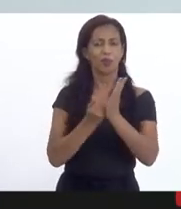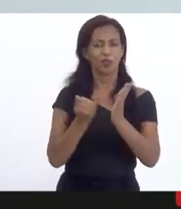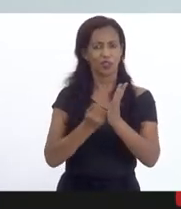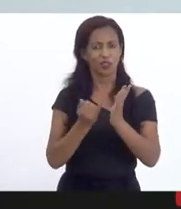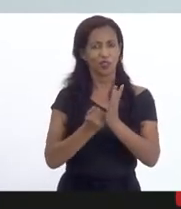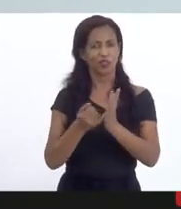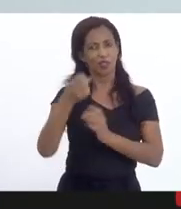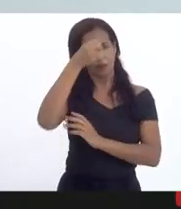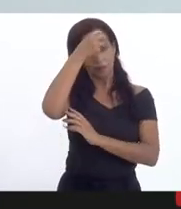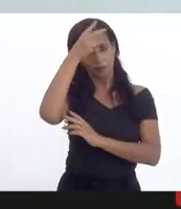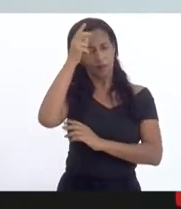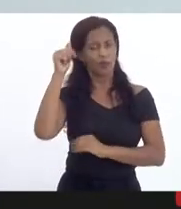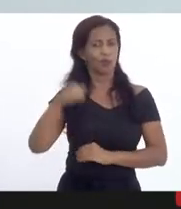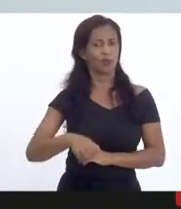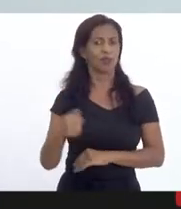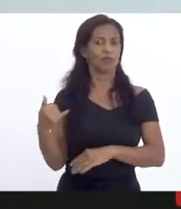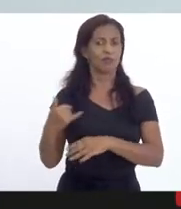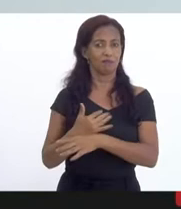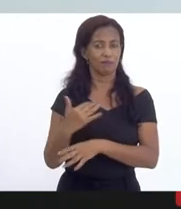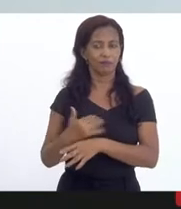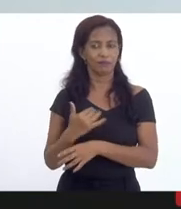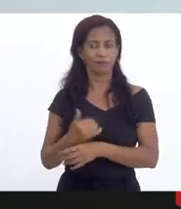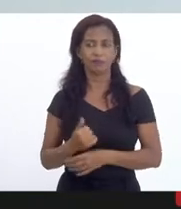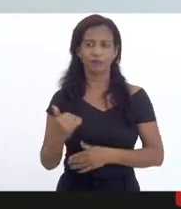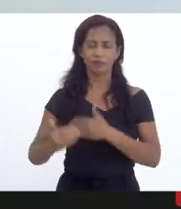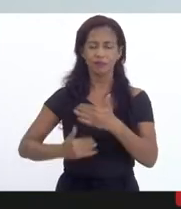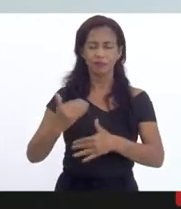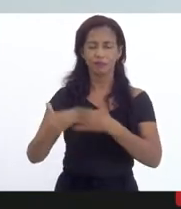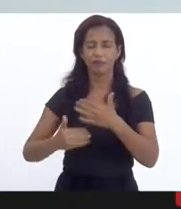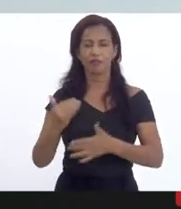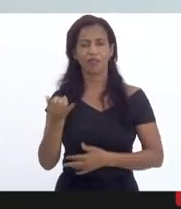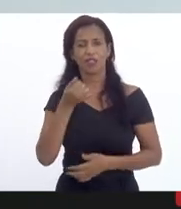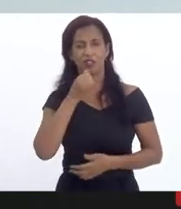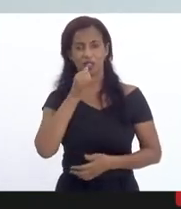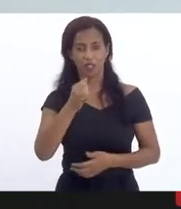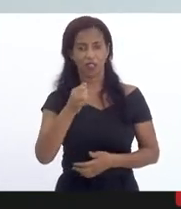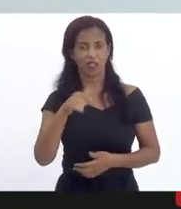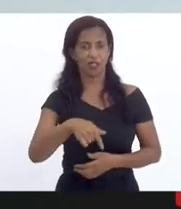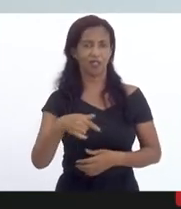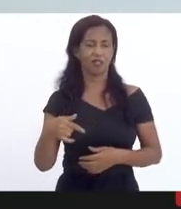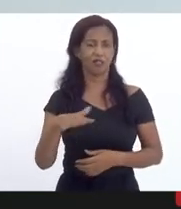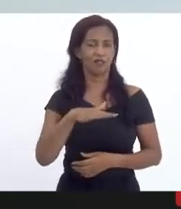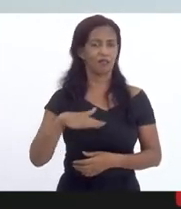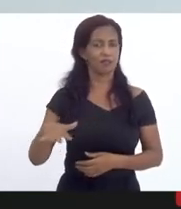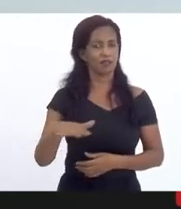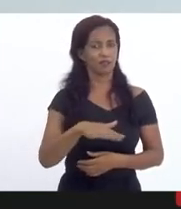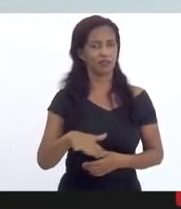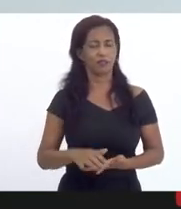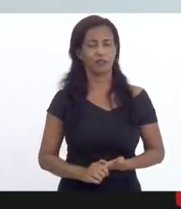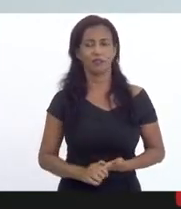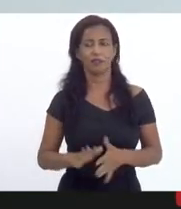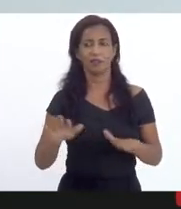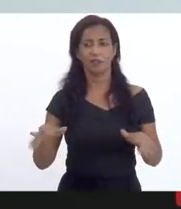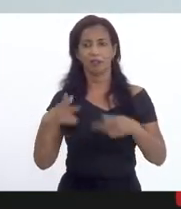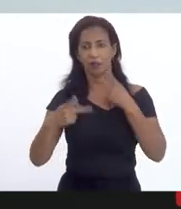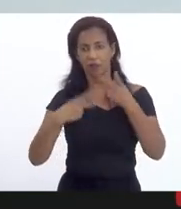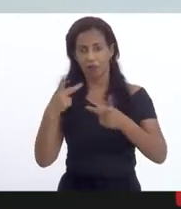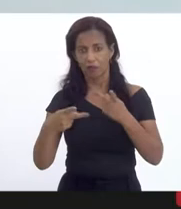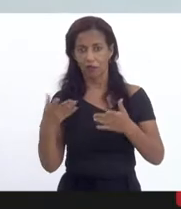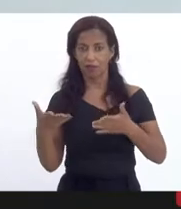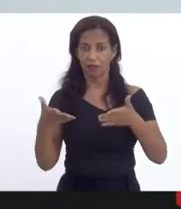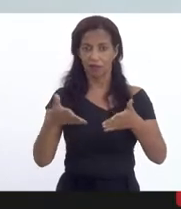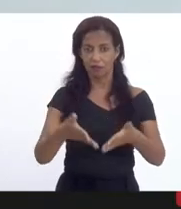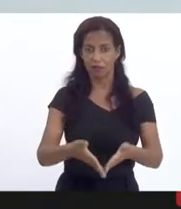pela prefeitura aqui da cidade para desenvolvimento de eficiência energética na região. Então, a minha fala é nesse sentido